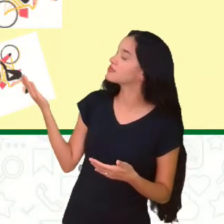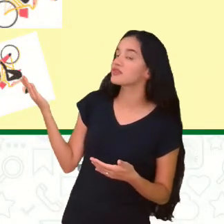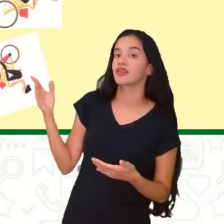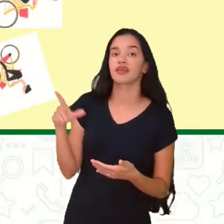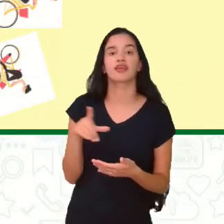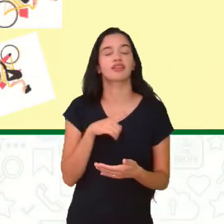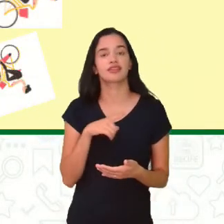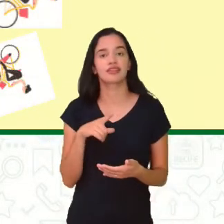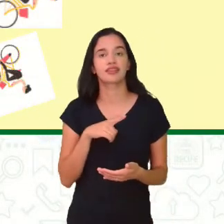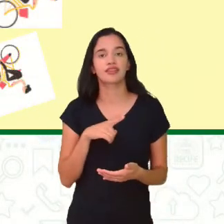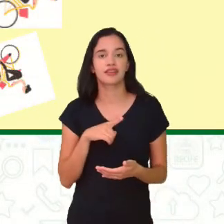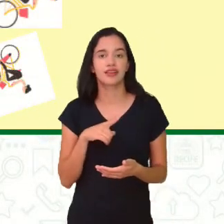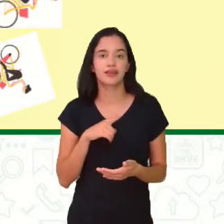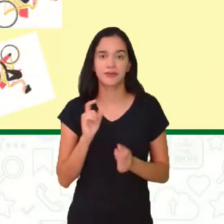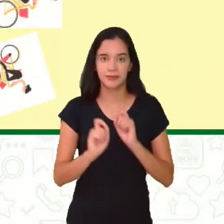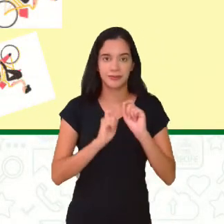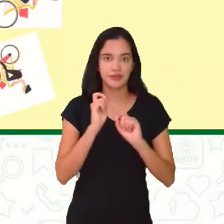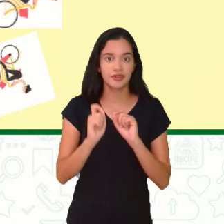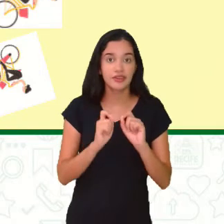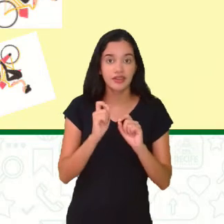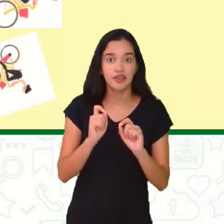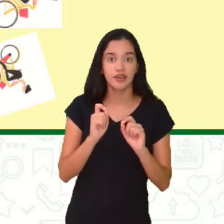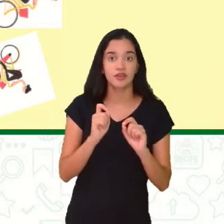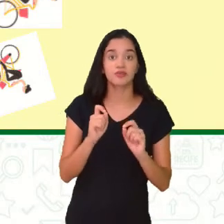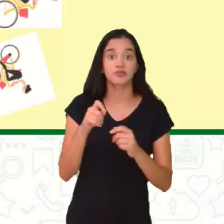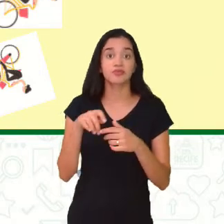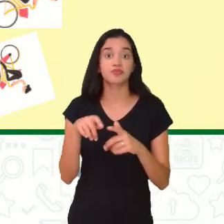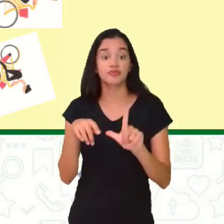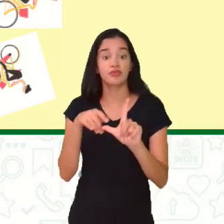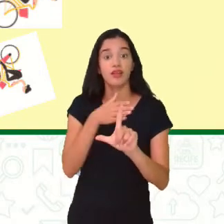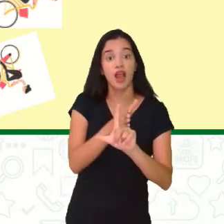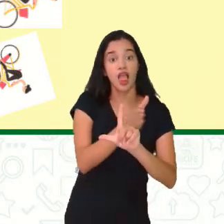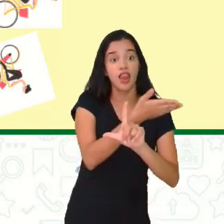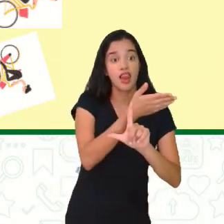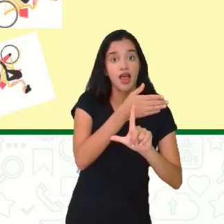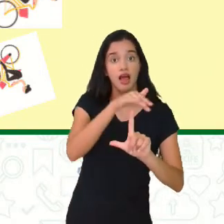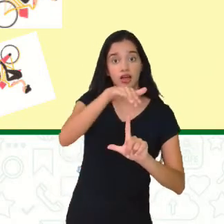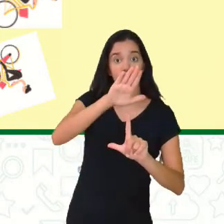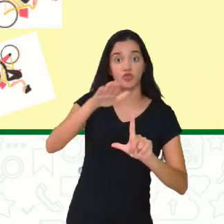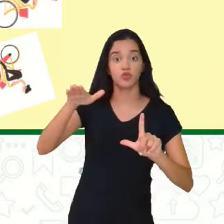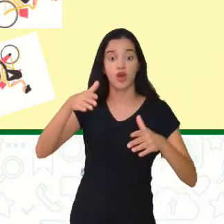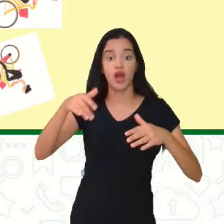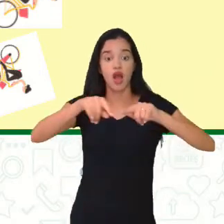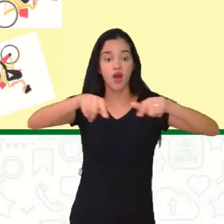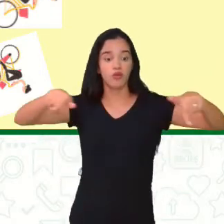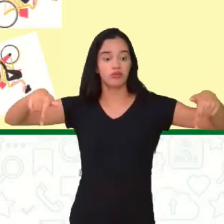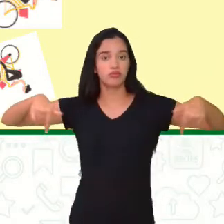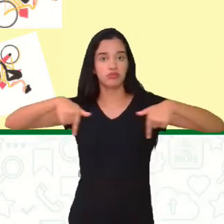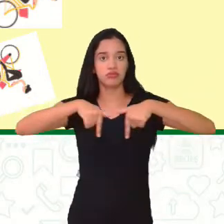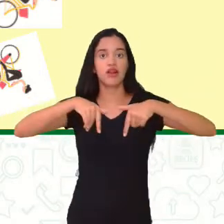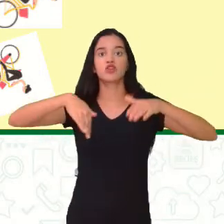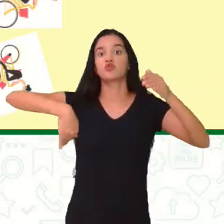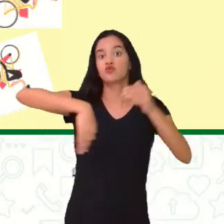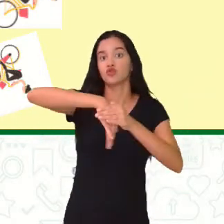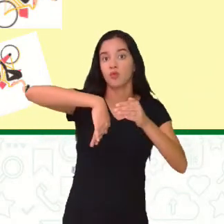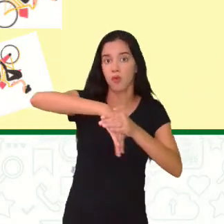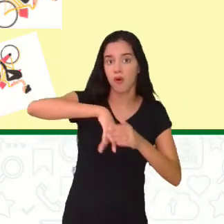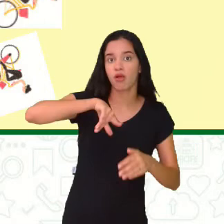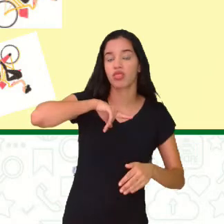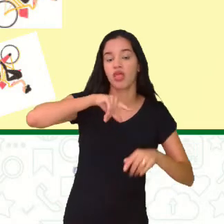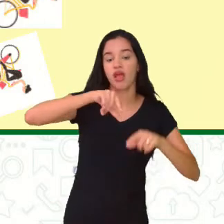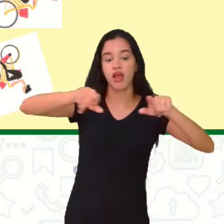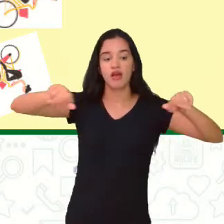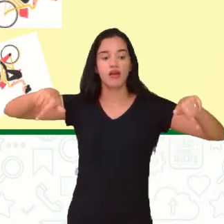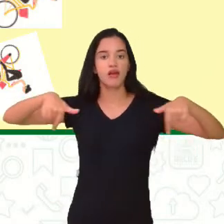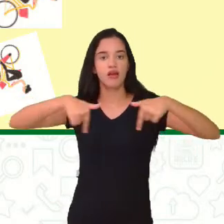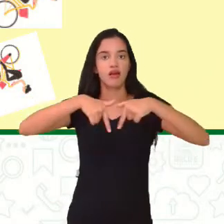você tem que cada lado, né? É um campo de futebol, então você tem um campo de